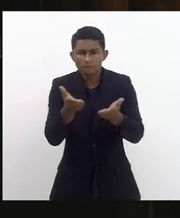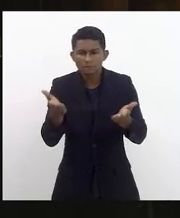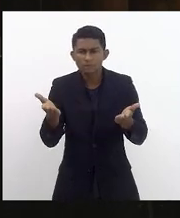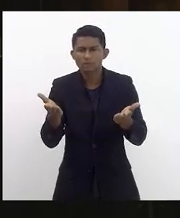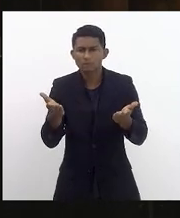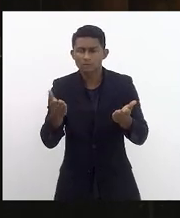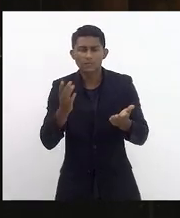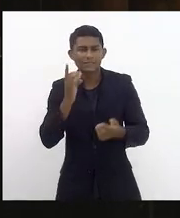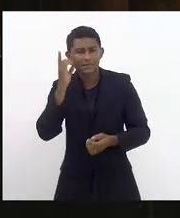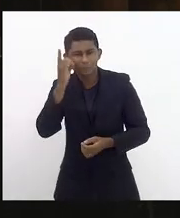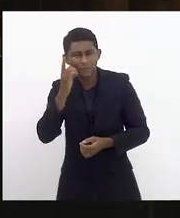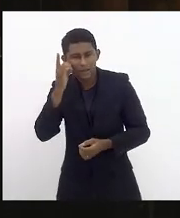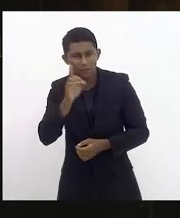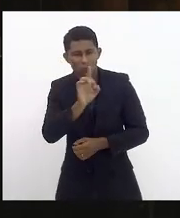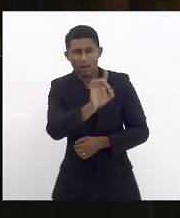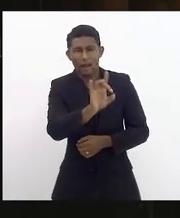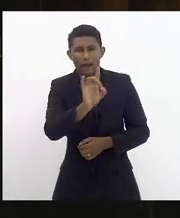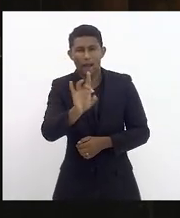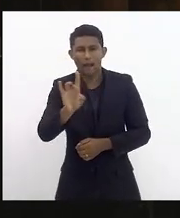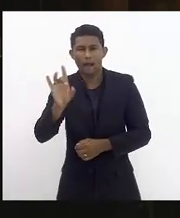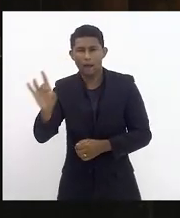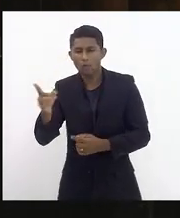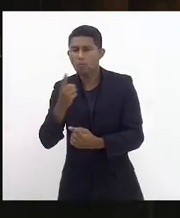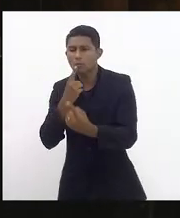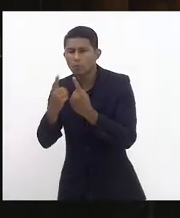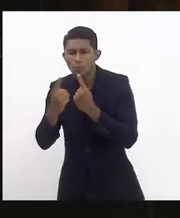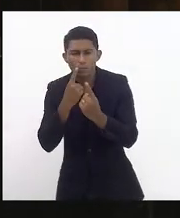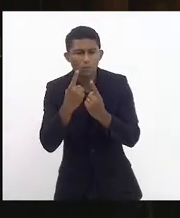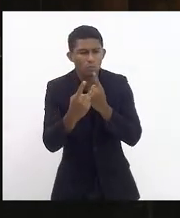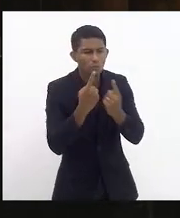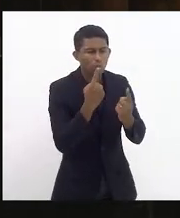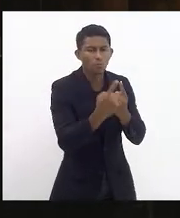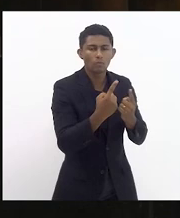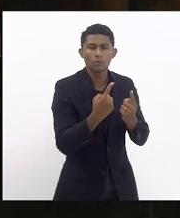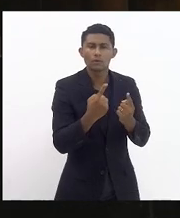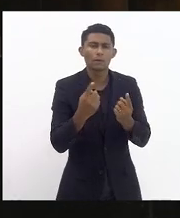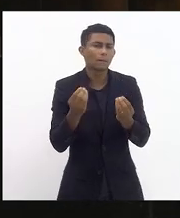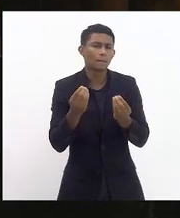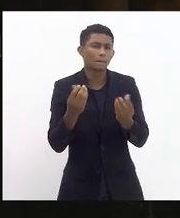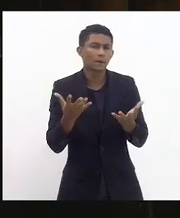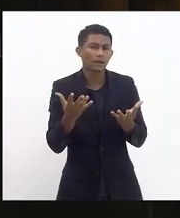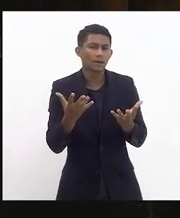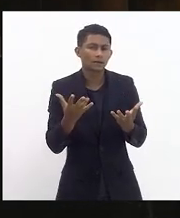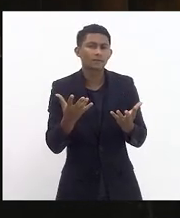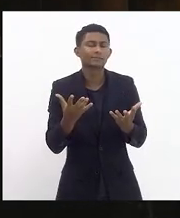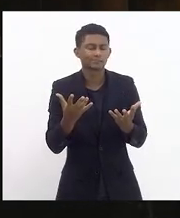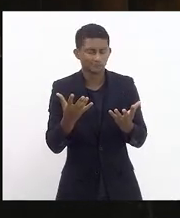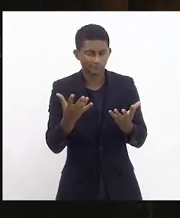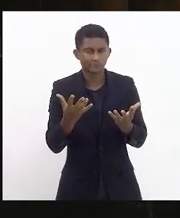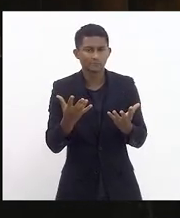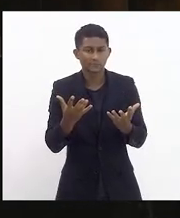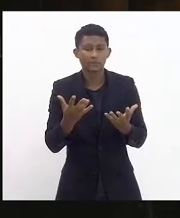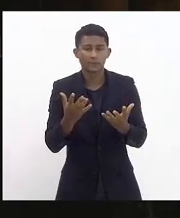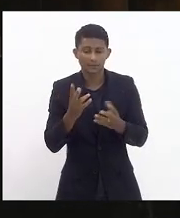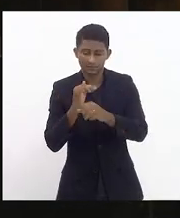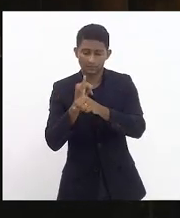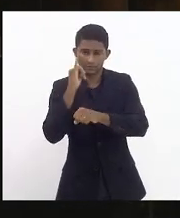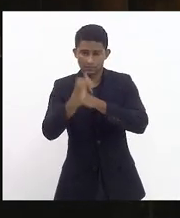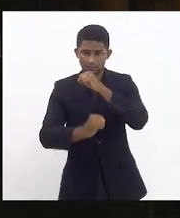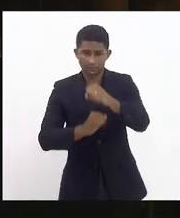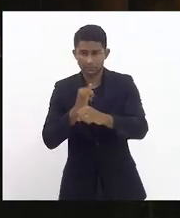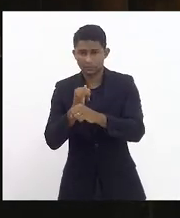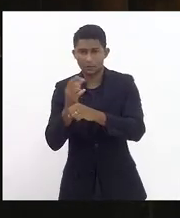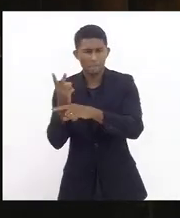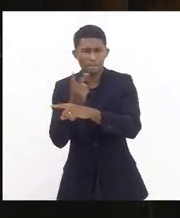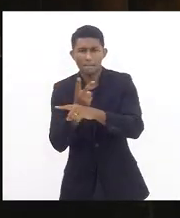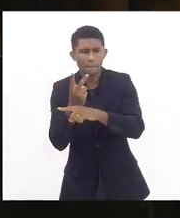os seus deputados, a quem assessoram, para que assista, busque na internet